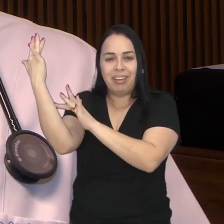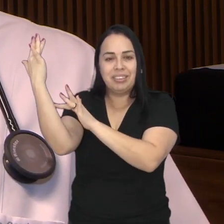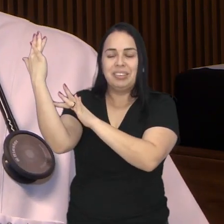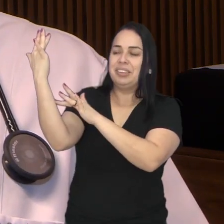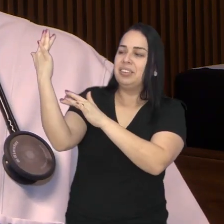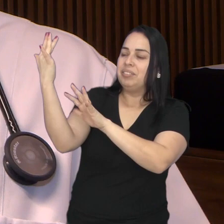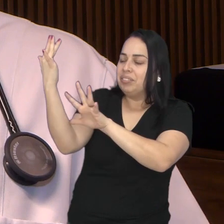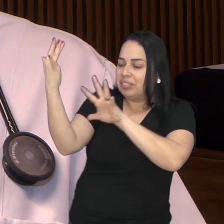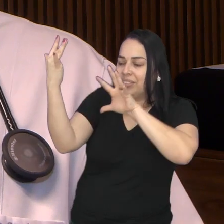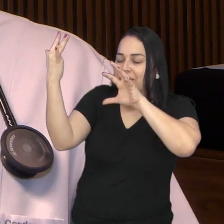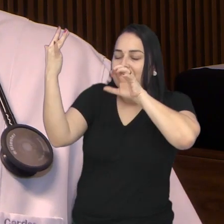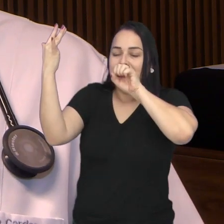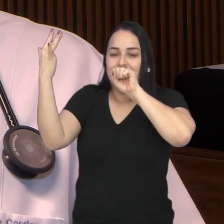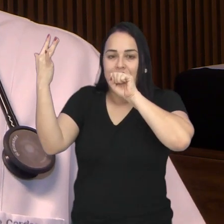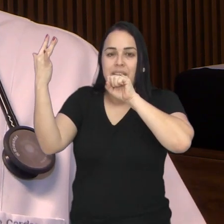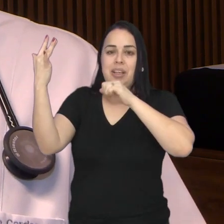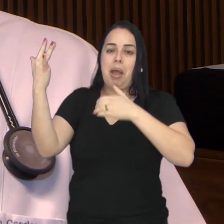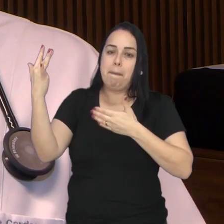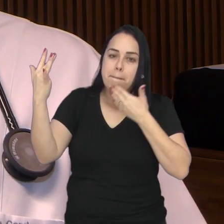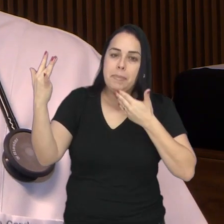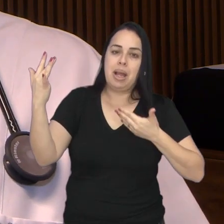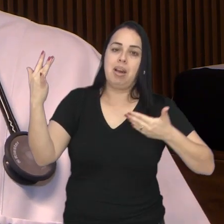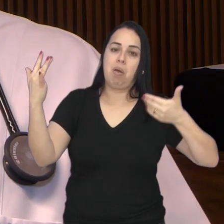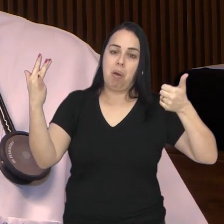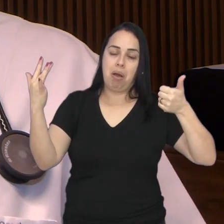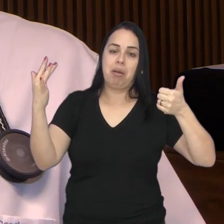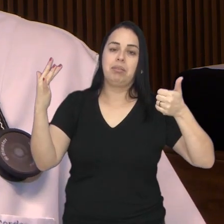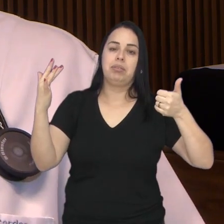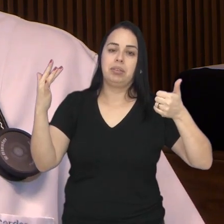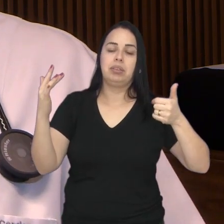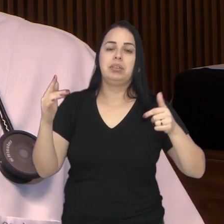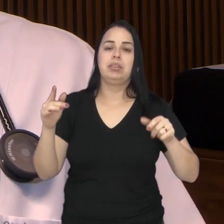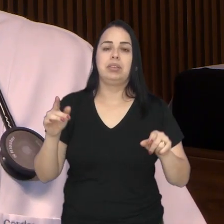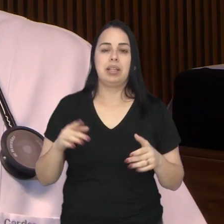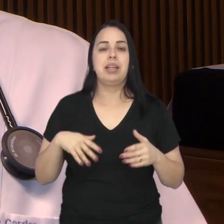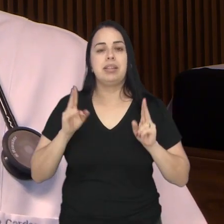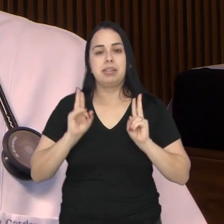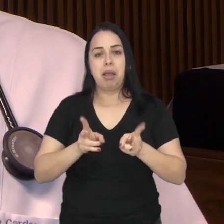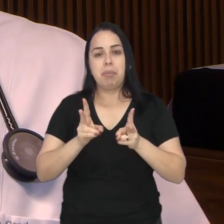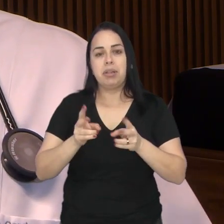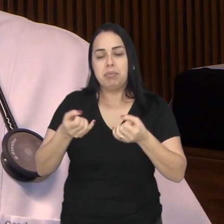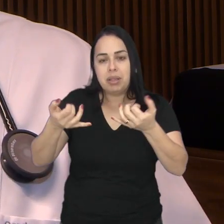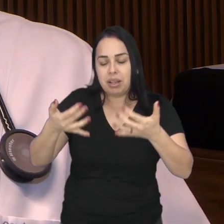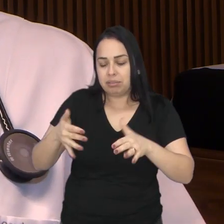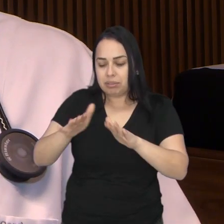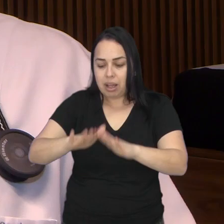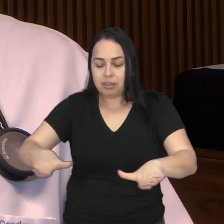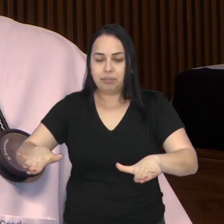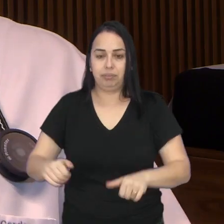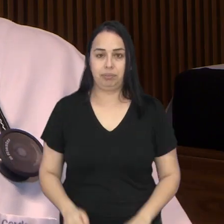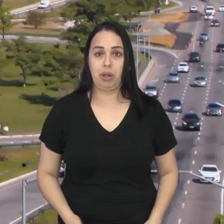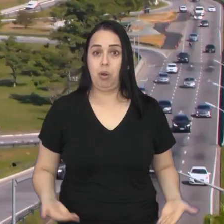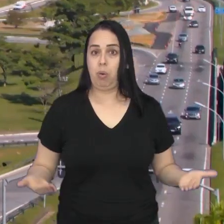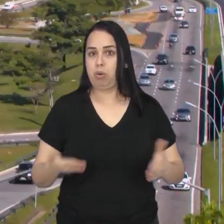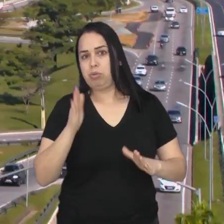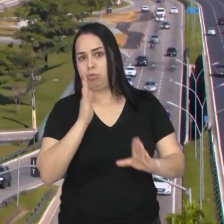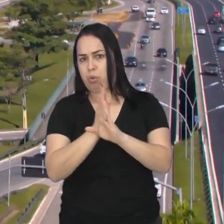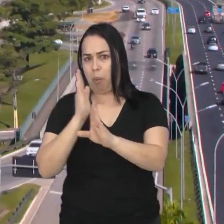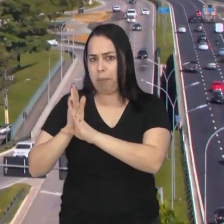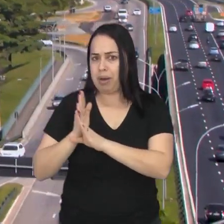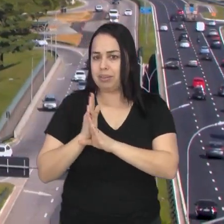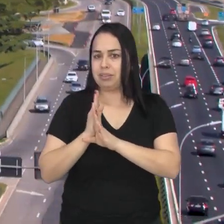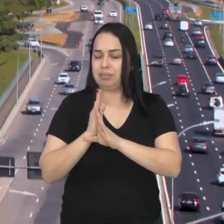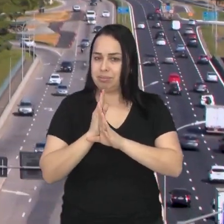o contato com a natureza, mas essa síndrome sim tem sido descrita e com muita ênfase na pediatria. Hoje